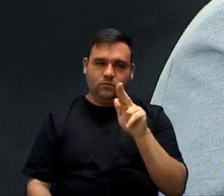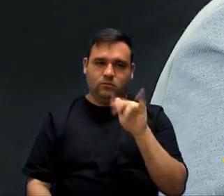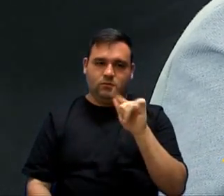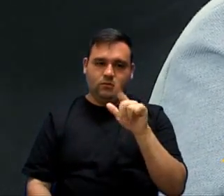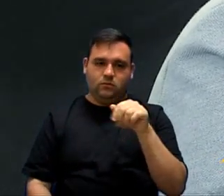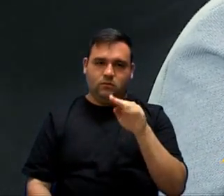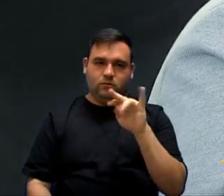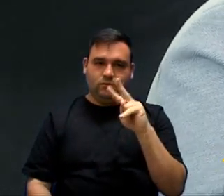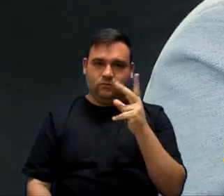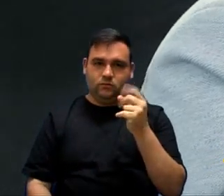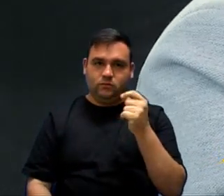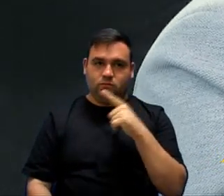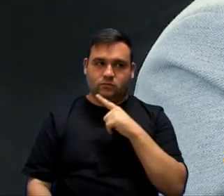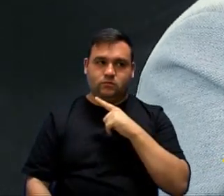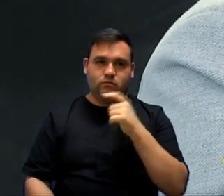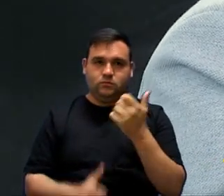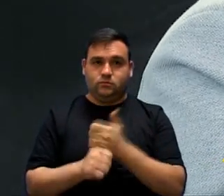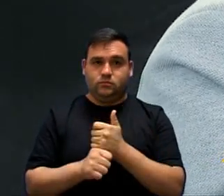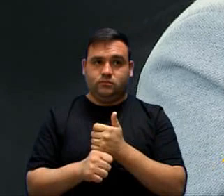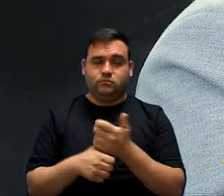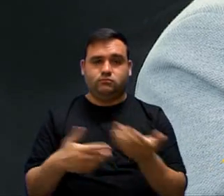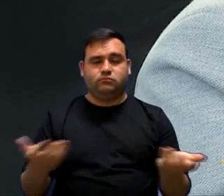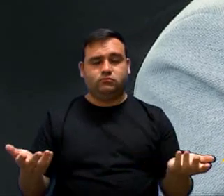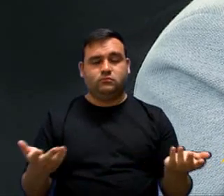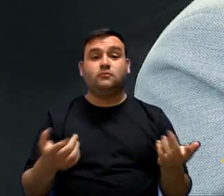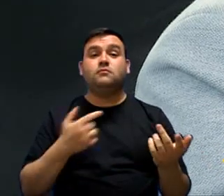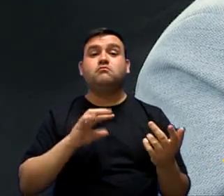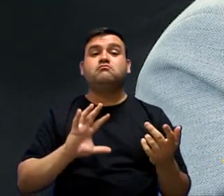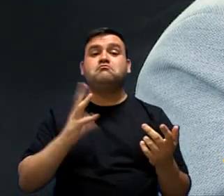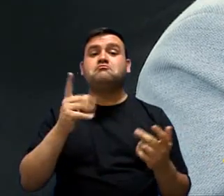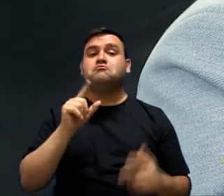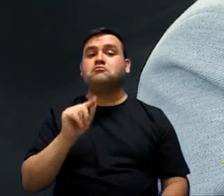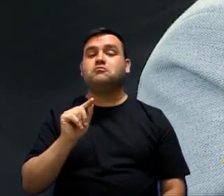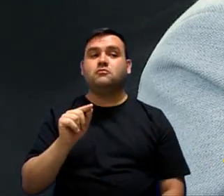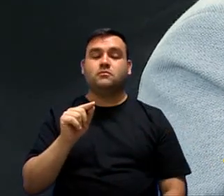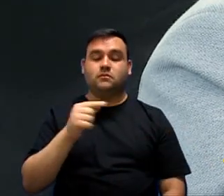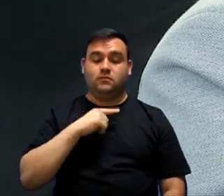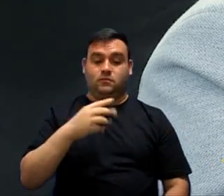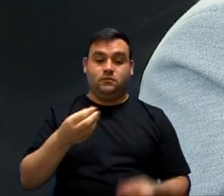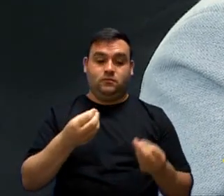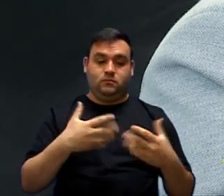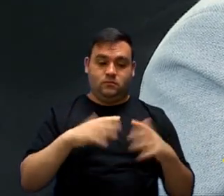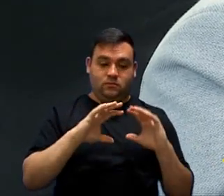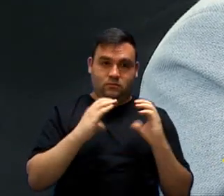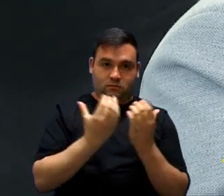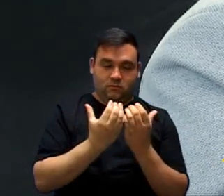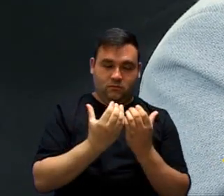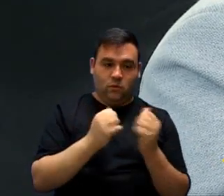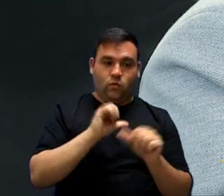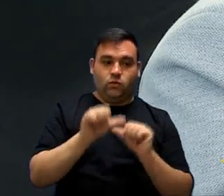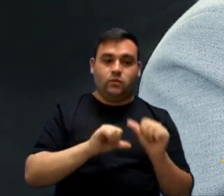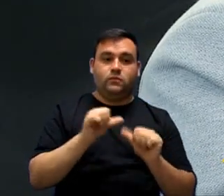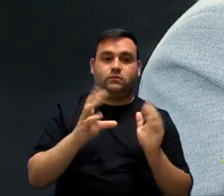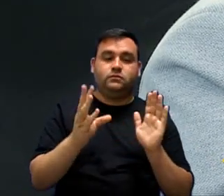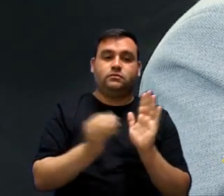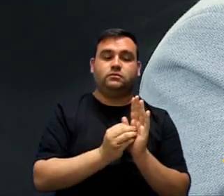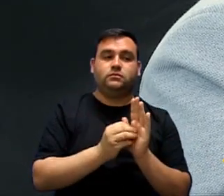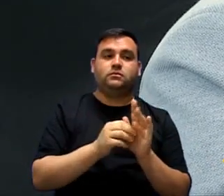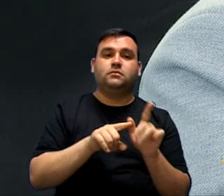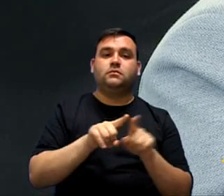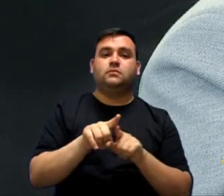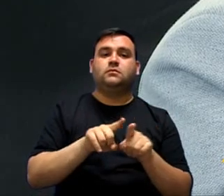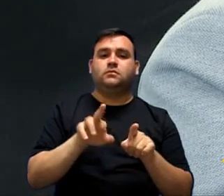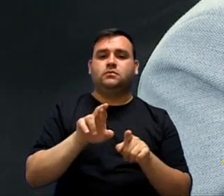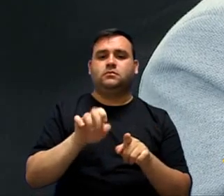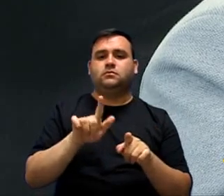tem um substitutivo. Pois é. Daí o que aconteceu? A hora que veio para cá, mudaram e puseram a irmã